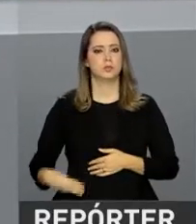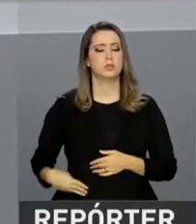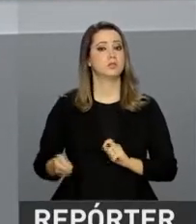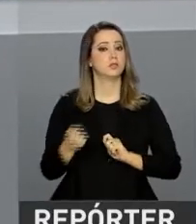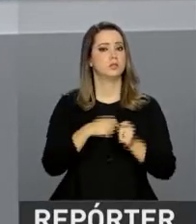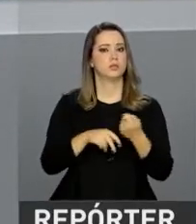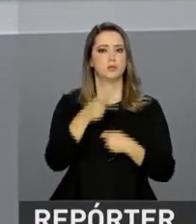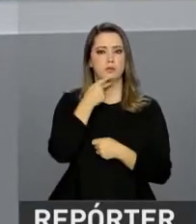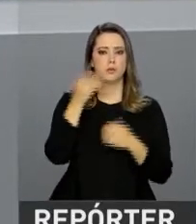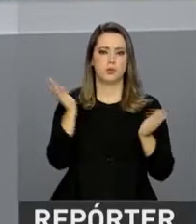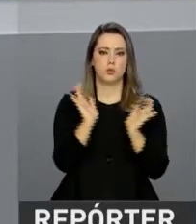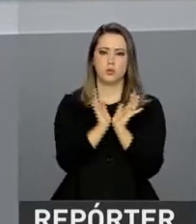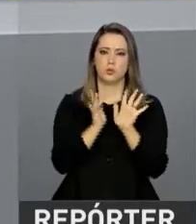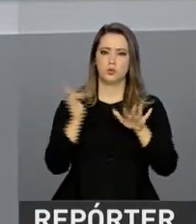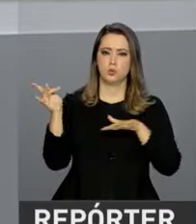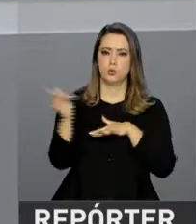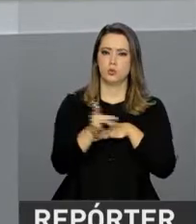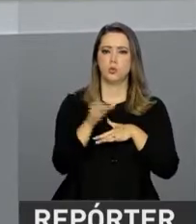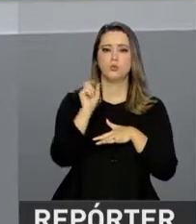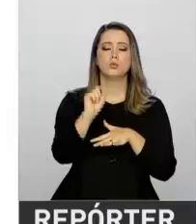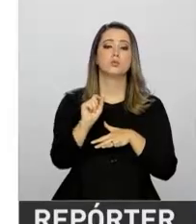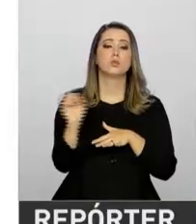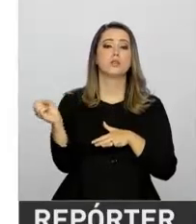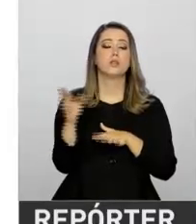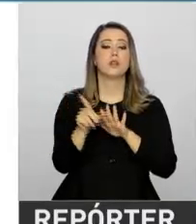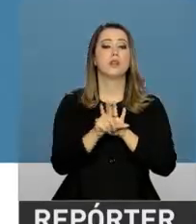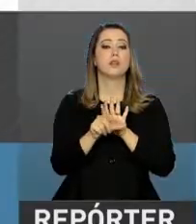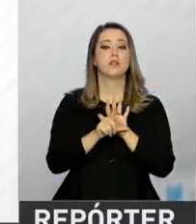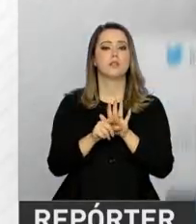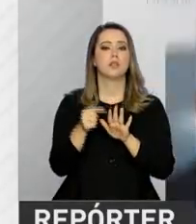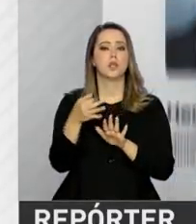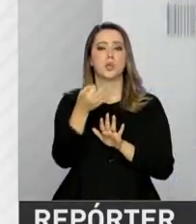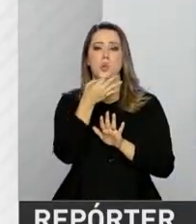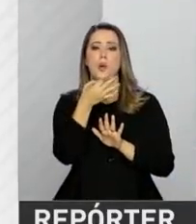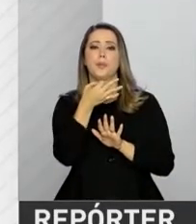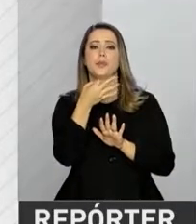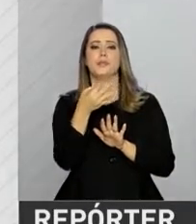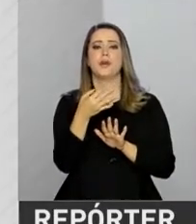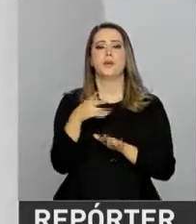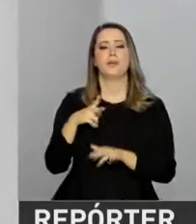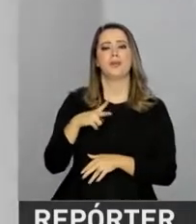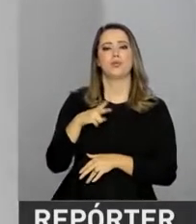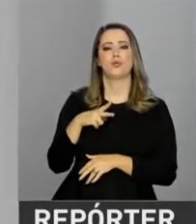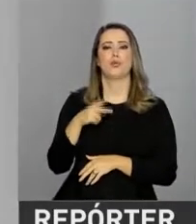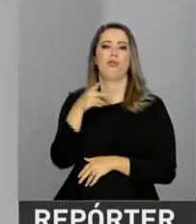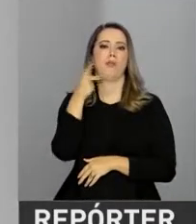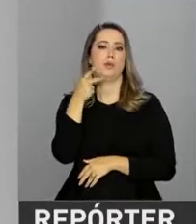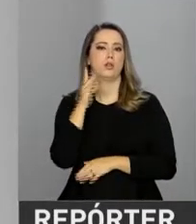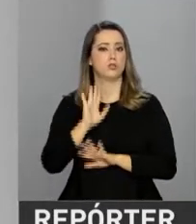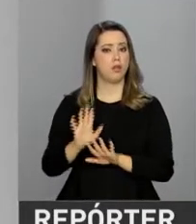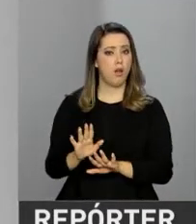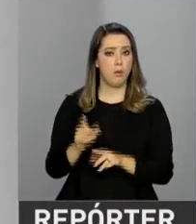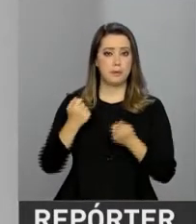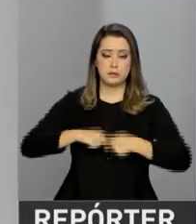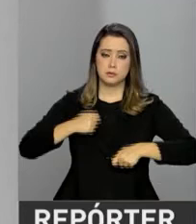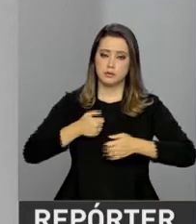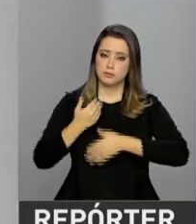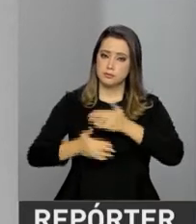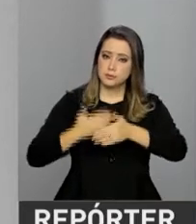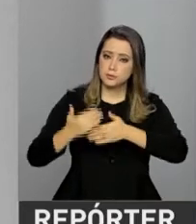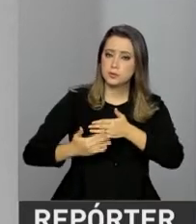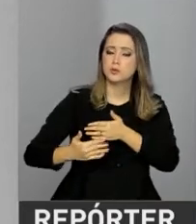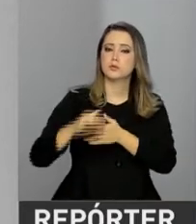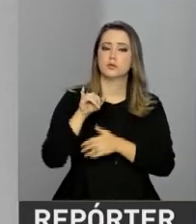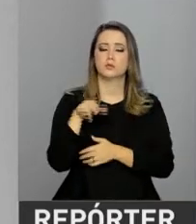disse hoje em uma rede social que a reforma não é uma questão de opinião política mas sim uma necessidade para garantir que a